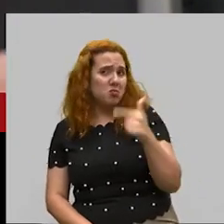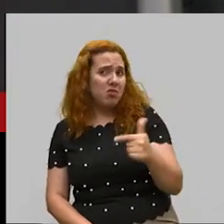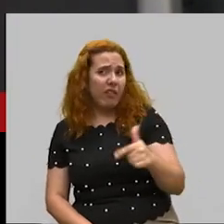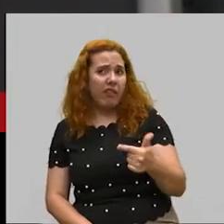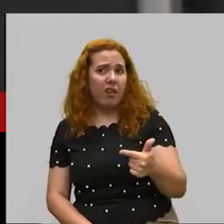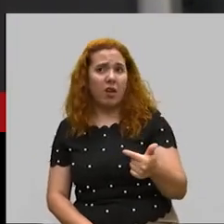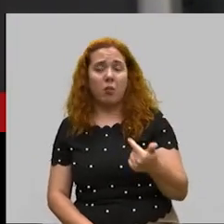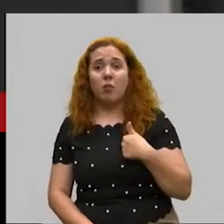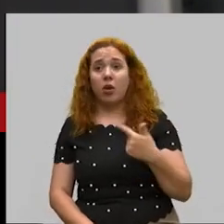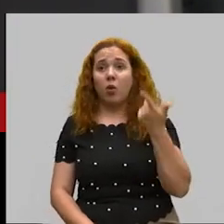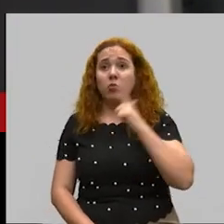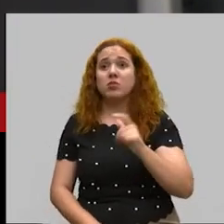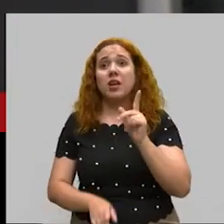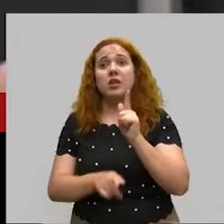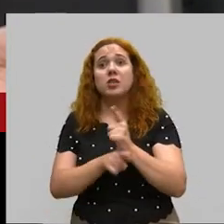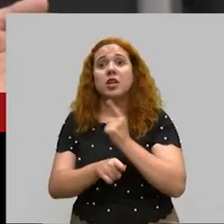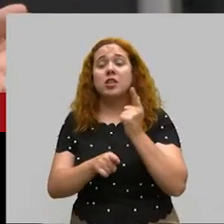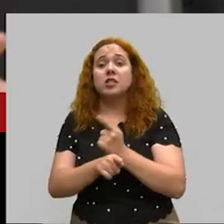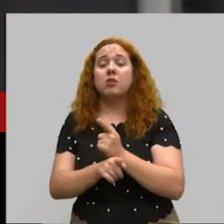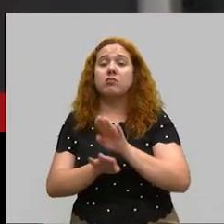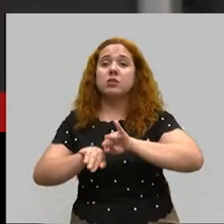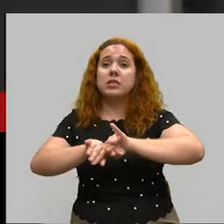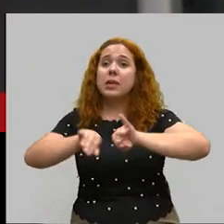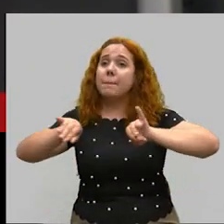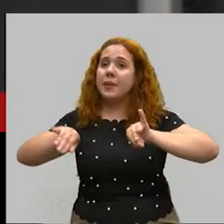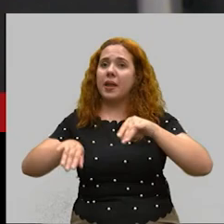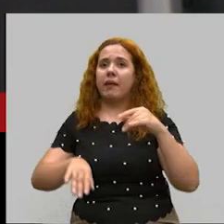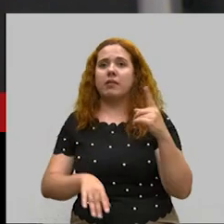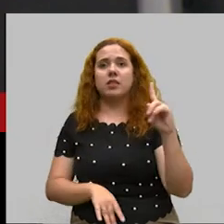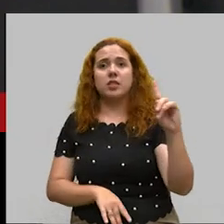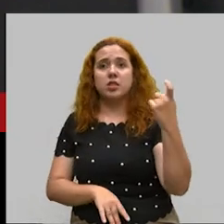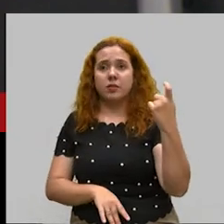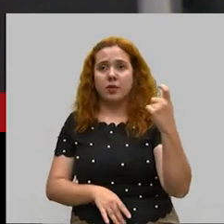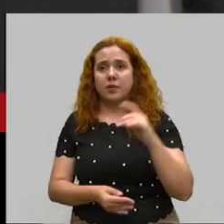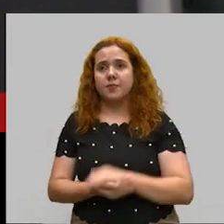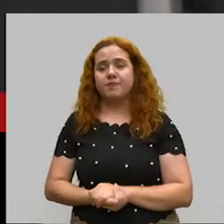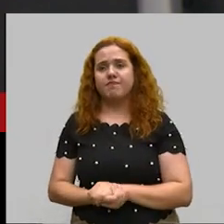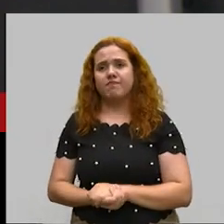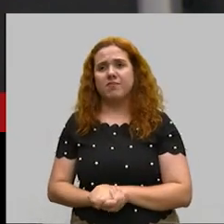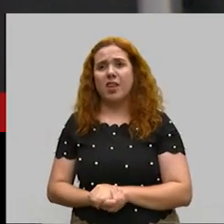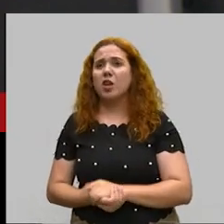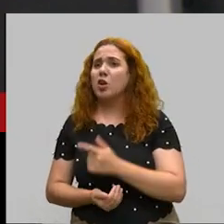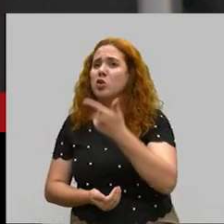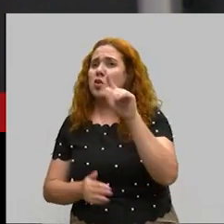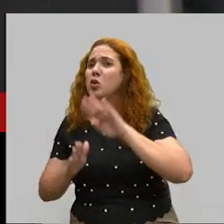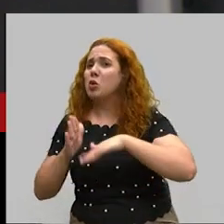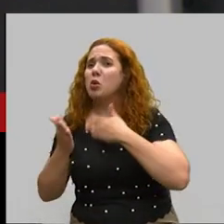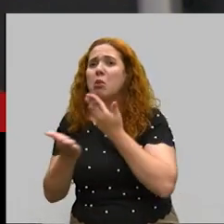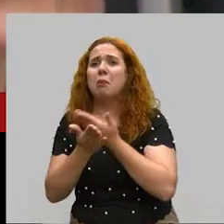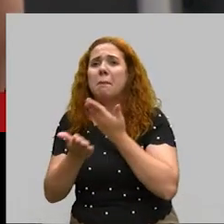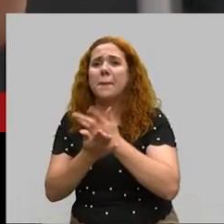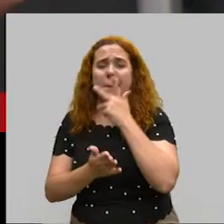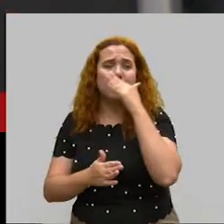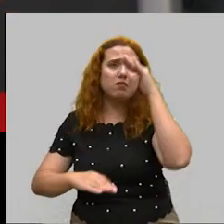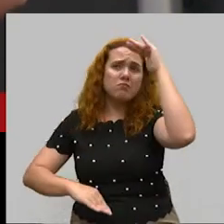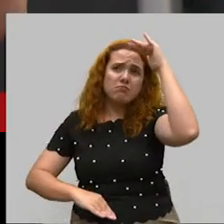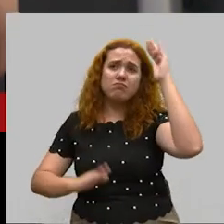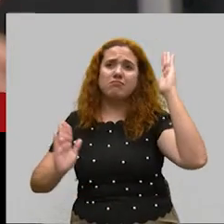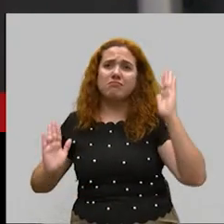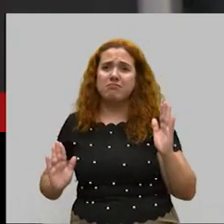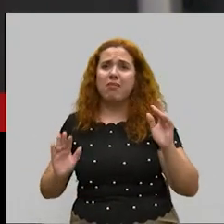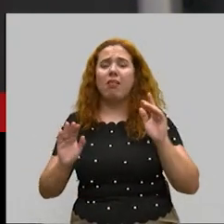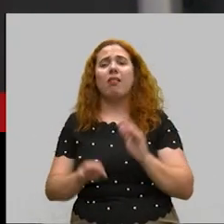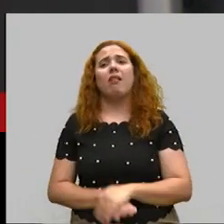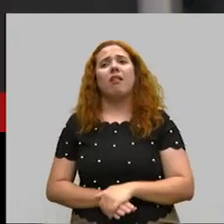autonomia na gestão e as outras escolas não TM é muito engessado o sistema de